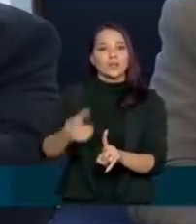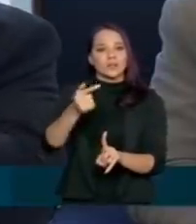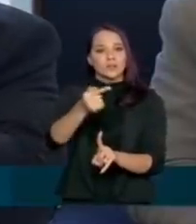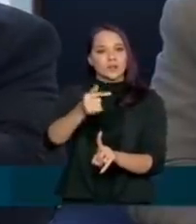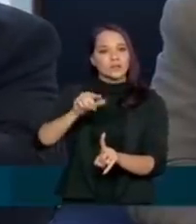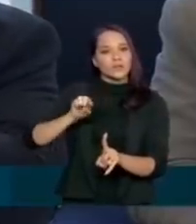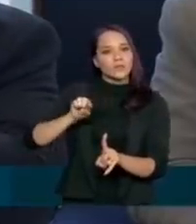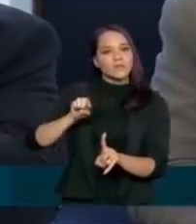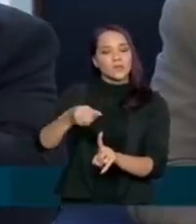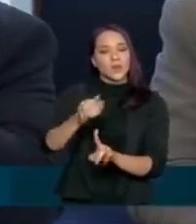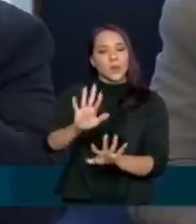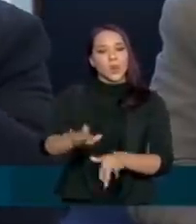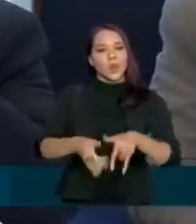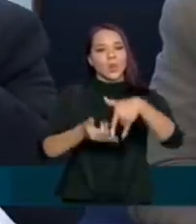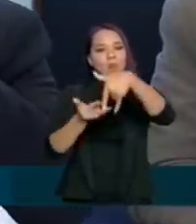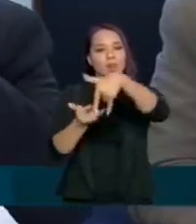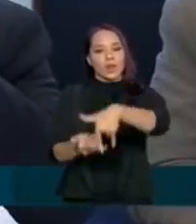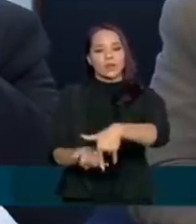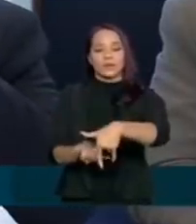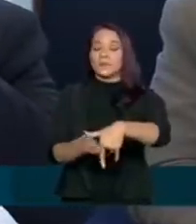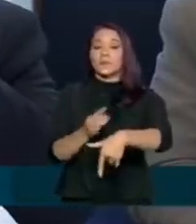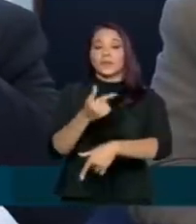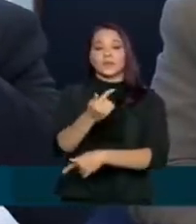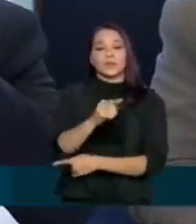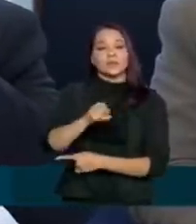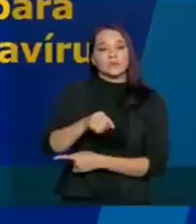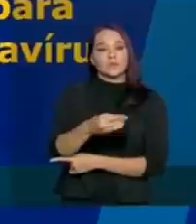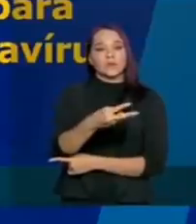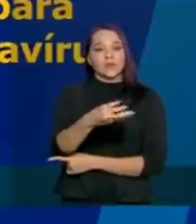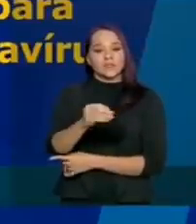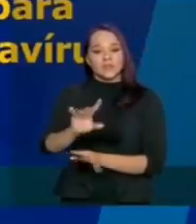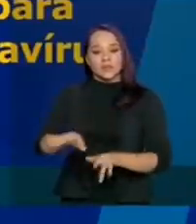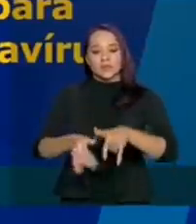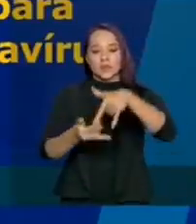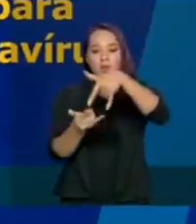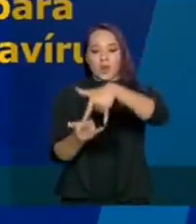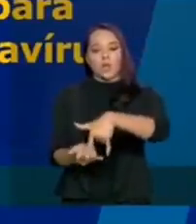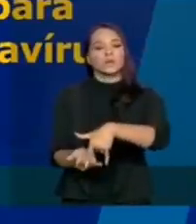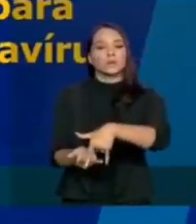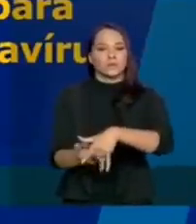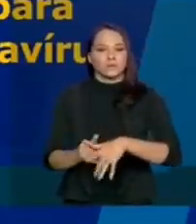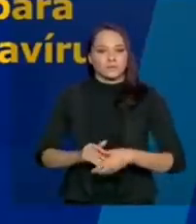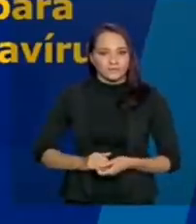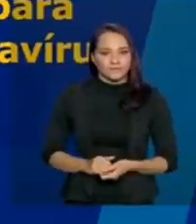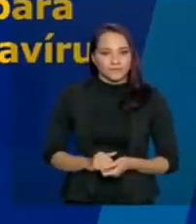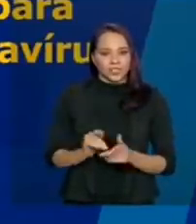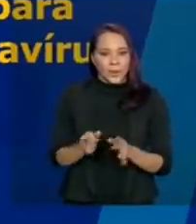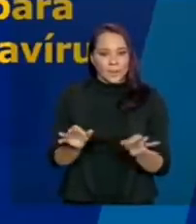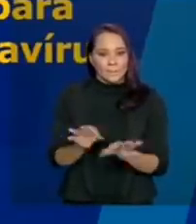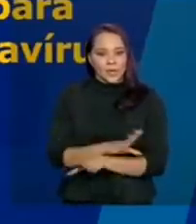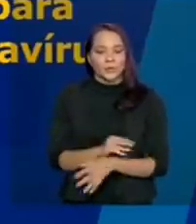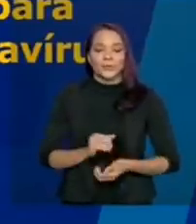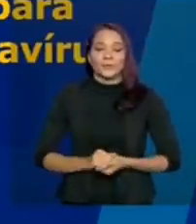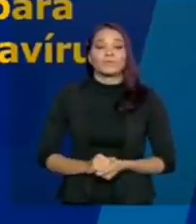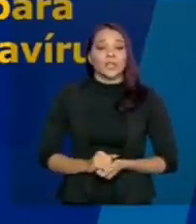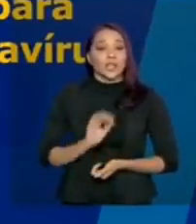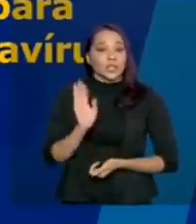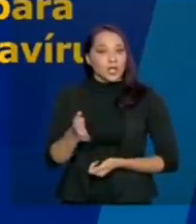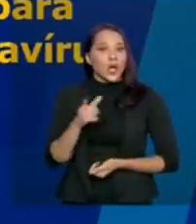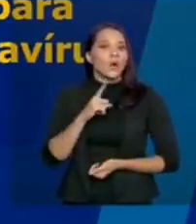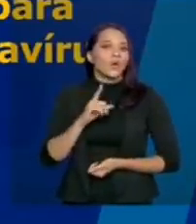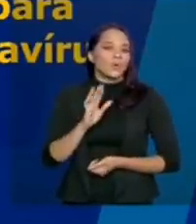7.000 leitos, 7.300 leitos habilitados, novas habilitações, fora o que já eram